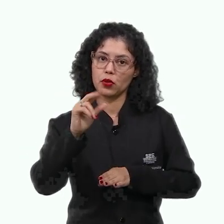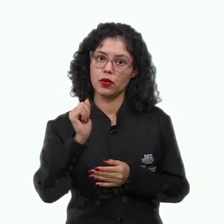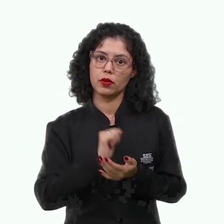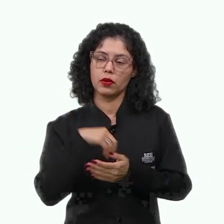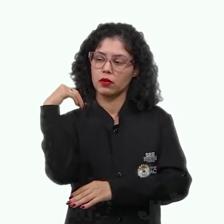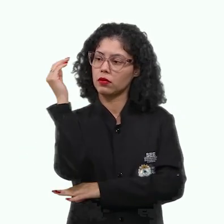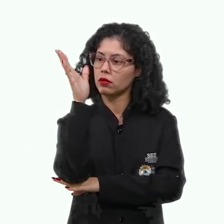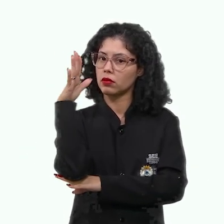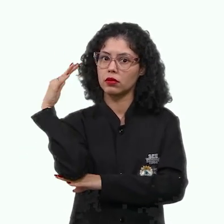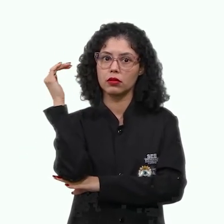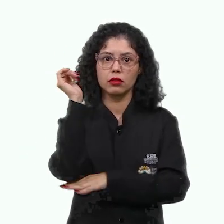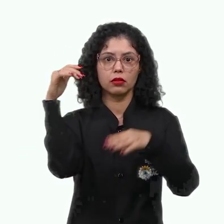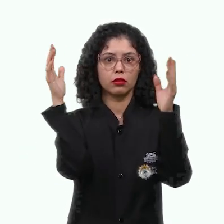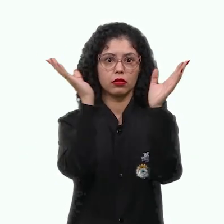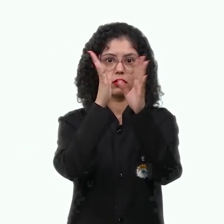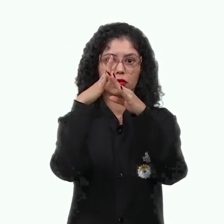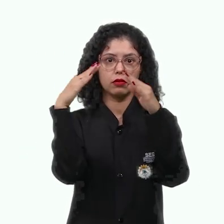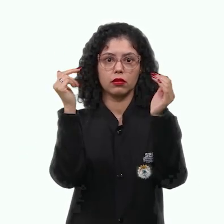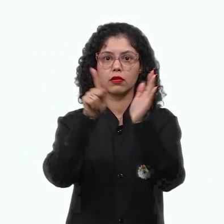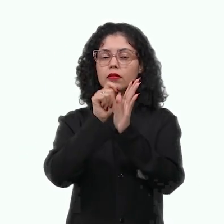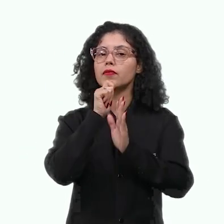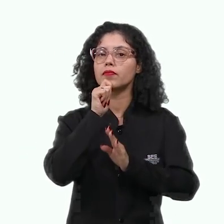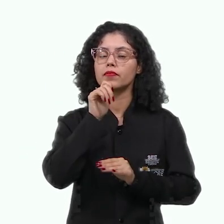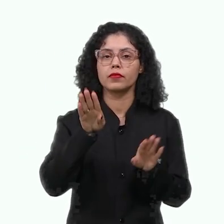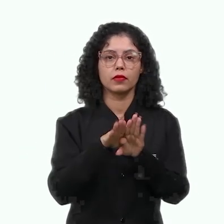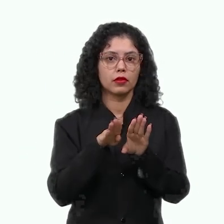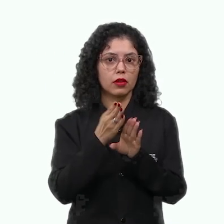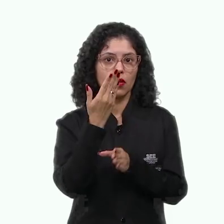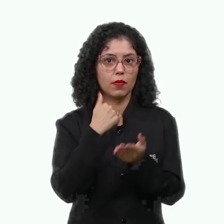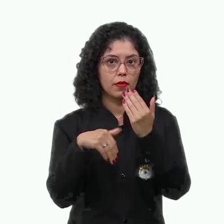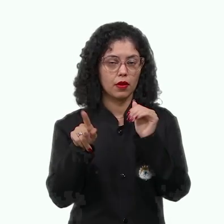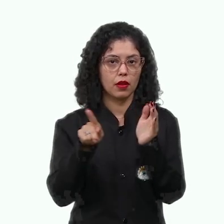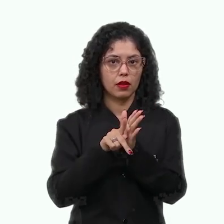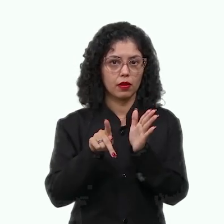para produzir biocombustíveis e até alimento para